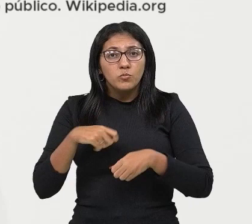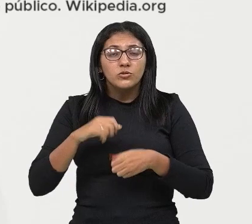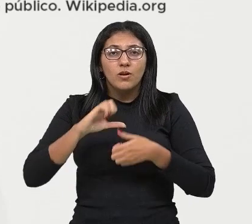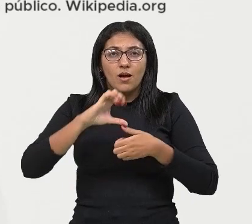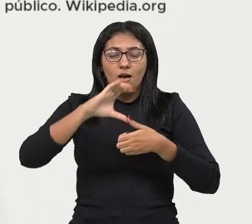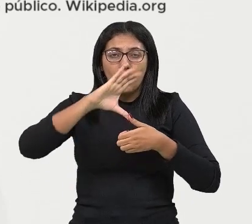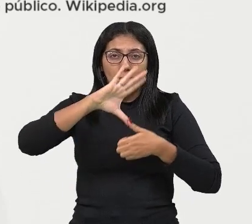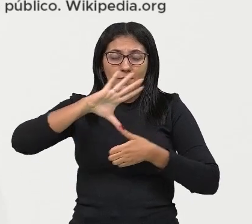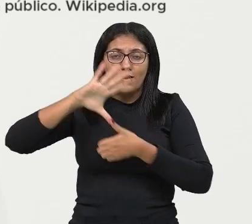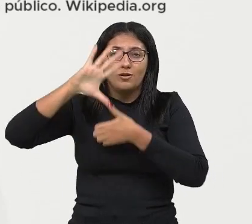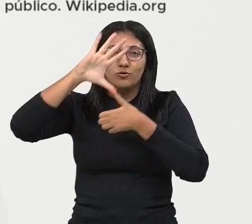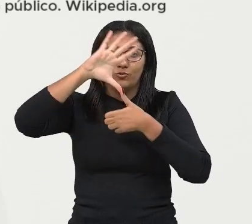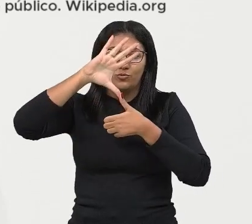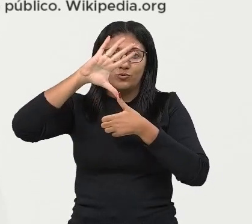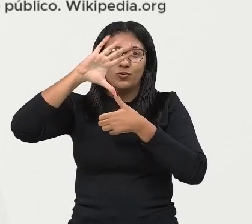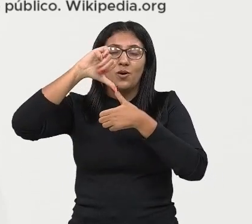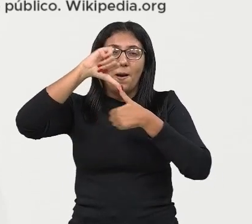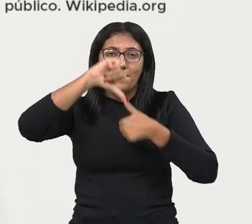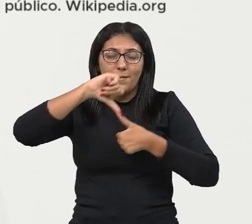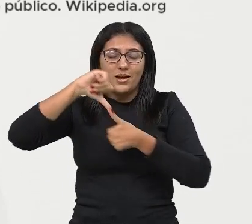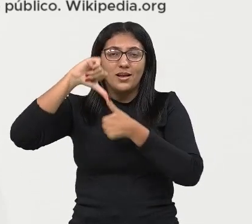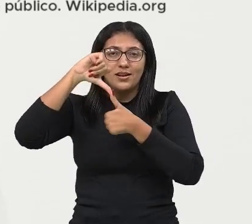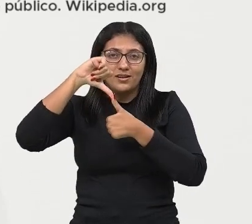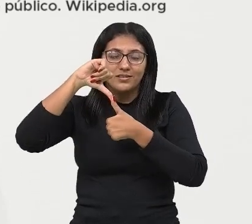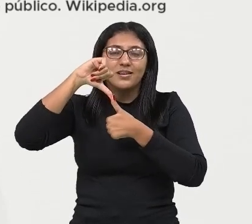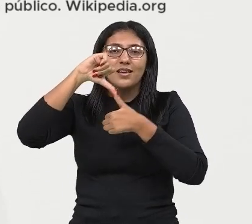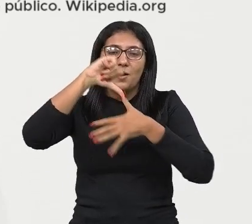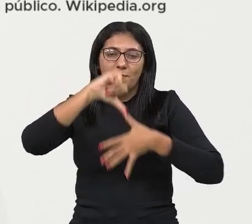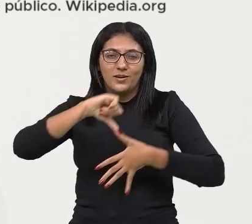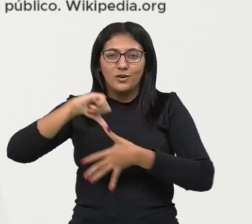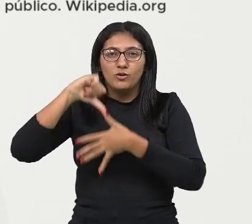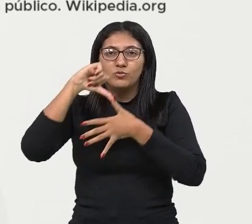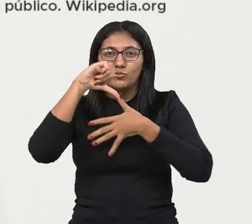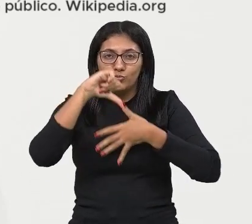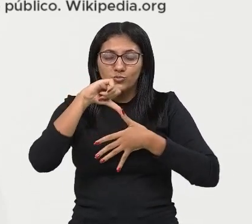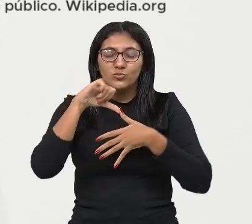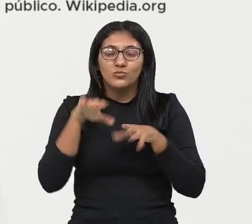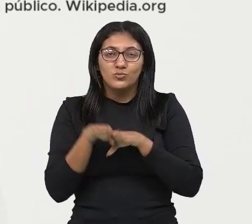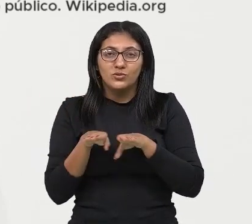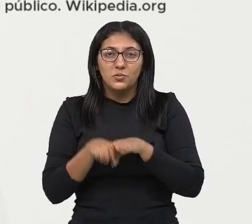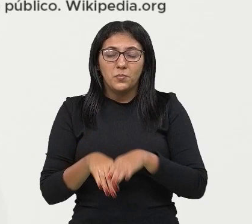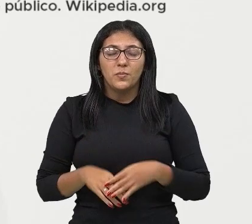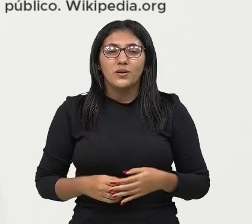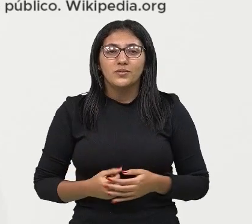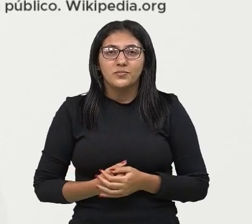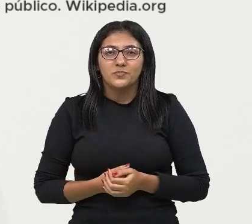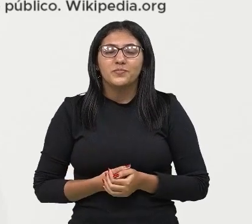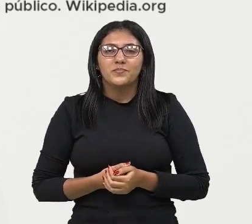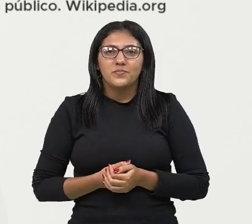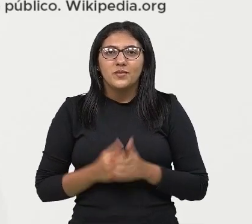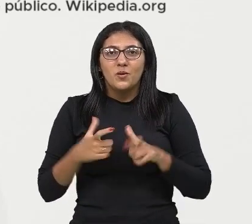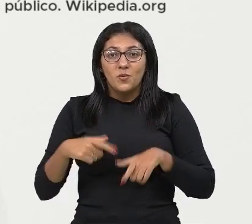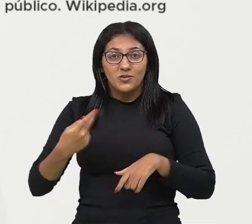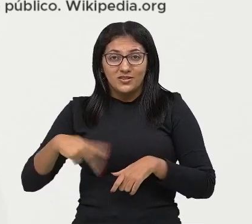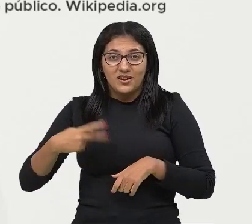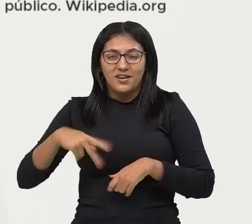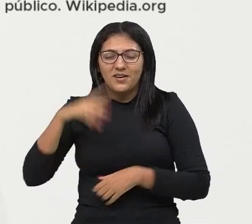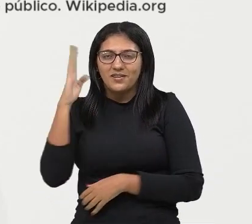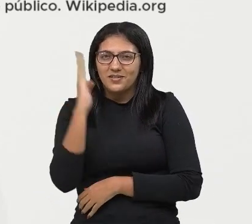do Norte, América Central e a América do Sul, né? Onde o Brasil